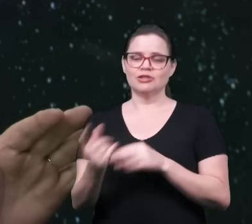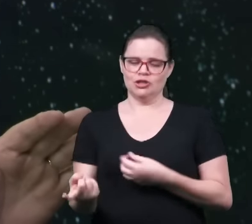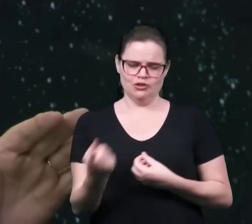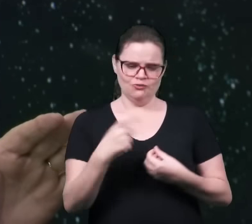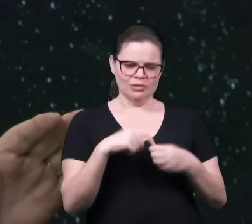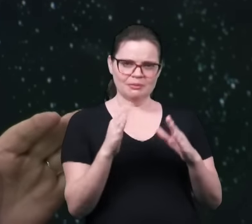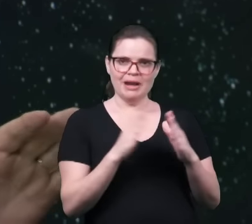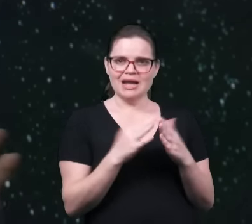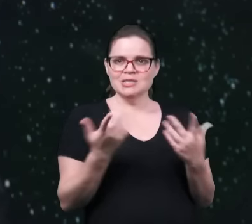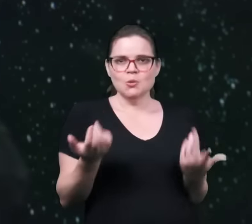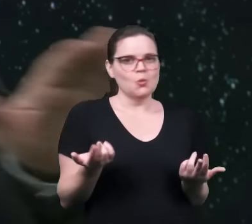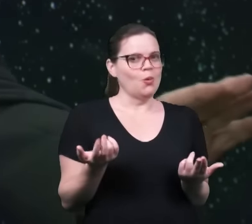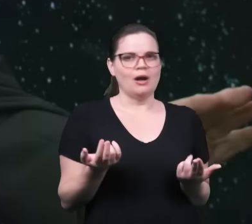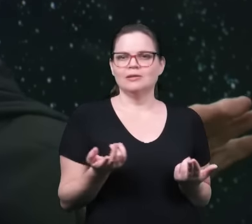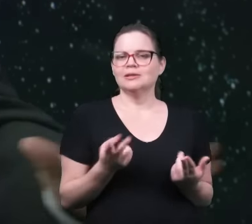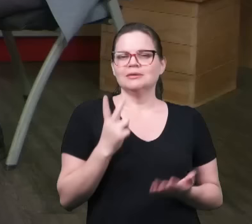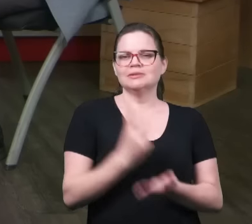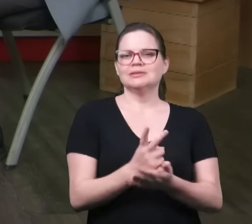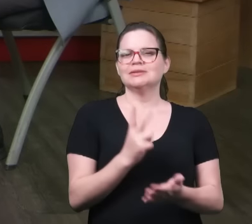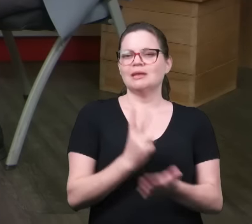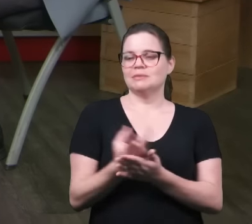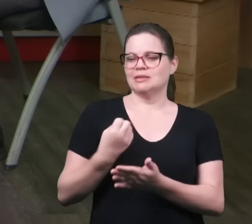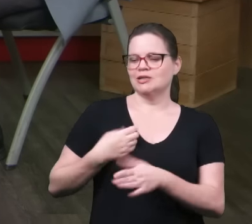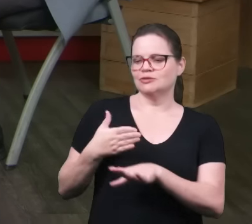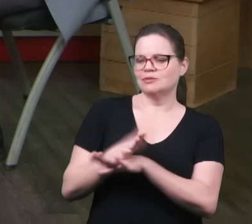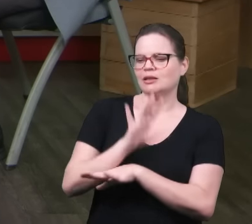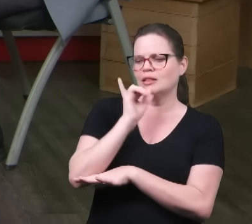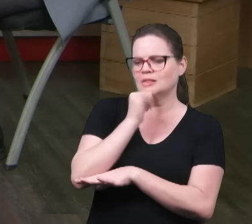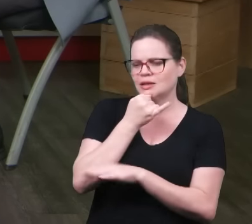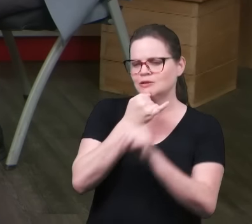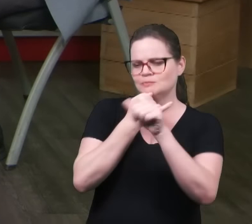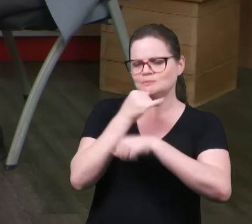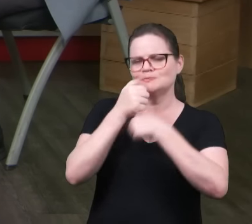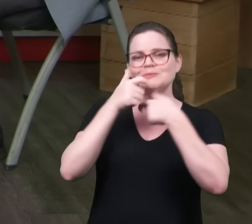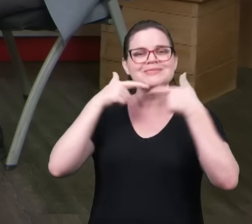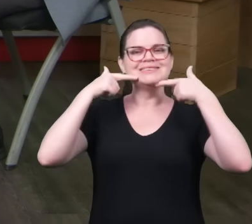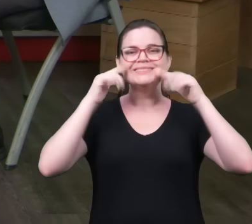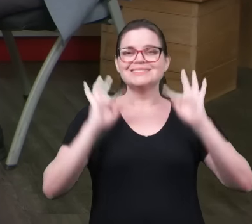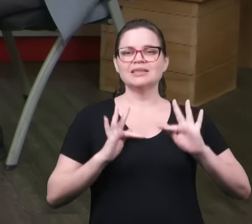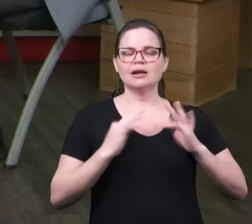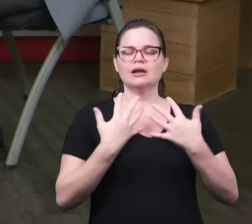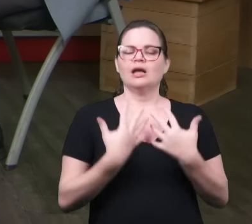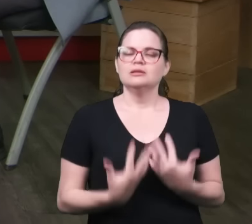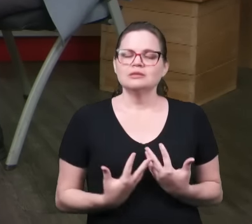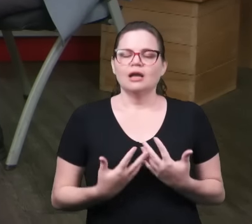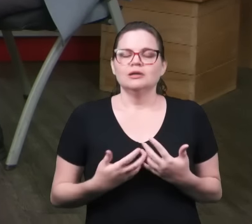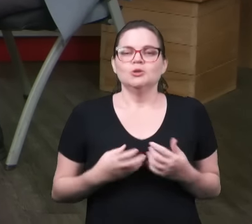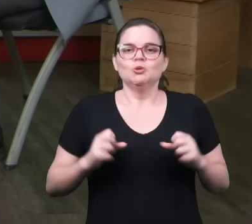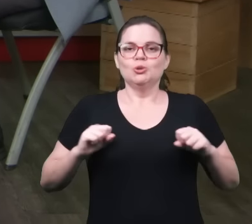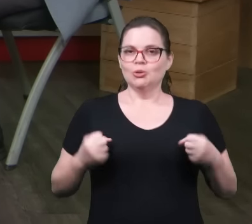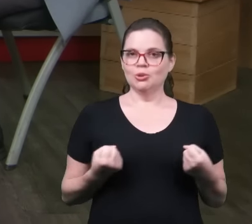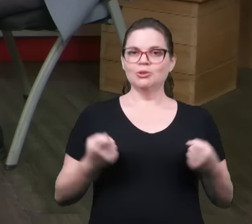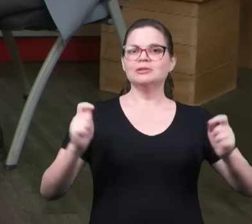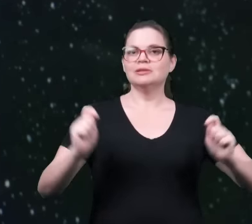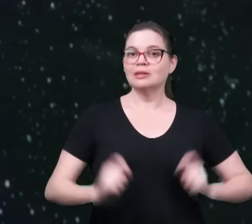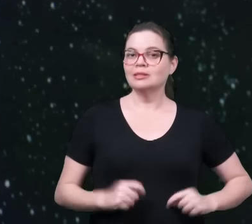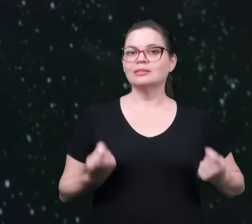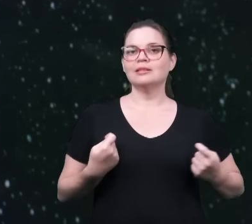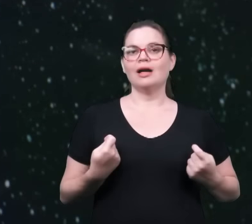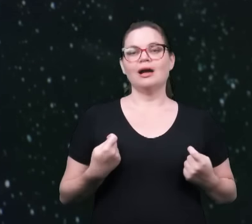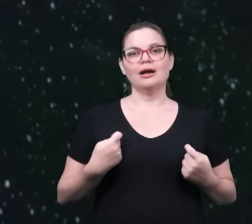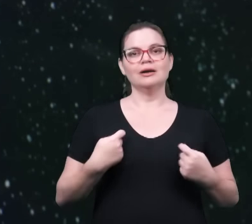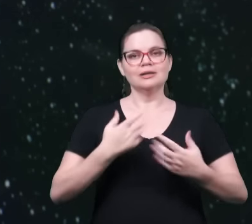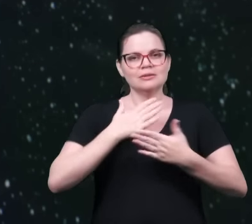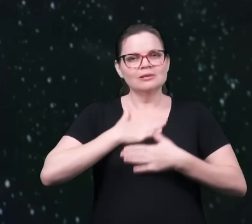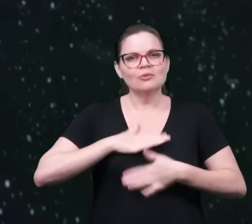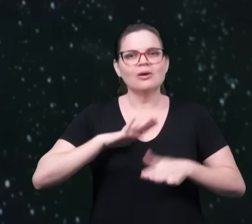mesmo jeito. Nunca. Às vezes entramos tristes, saímos alegres. Olha, né? Deus. Abatidos, saímos consolados. Né? Então essa é a grande diferença.